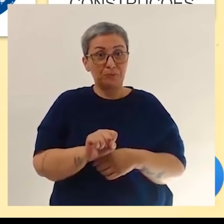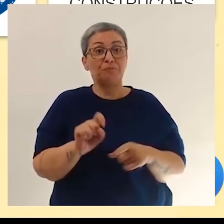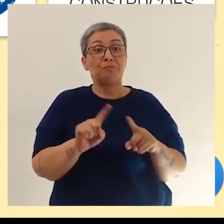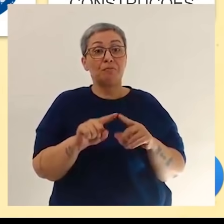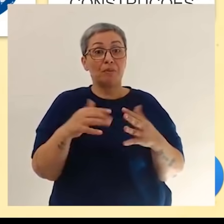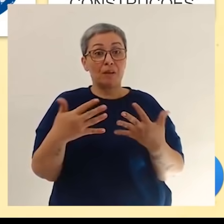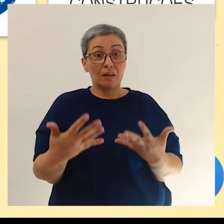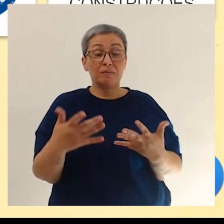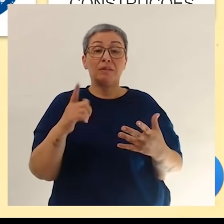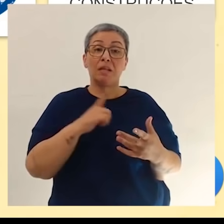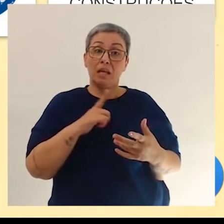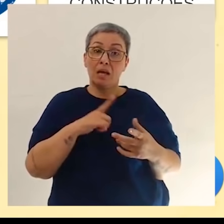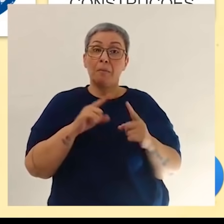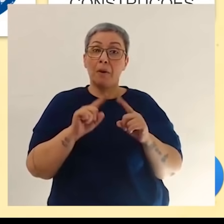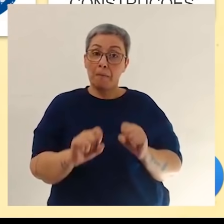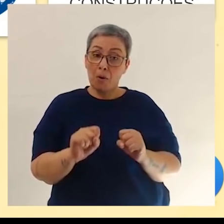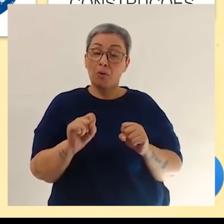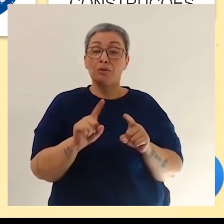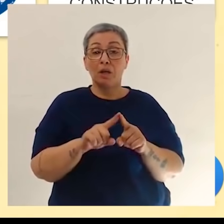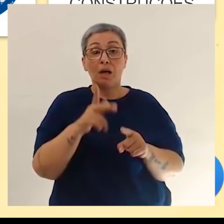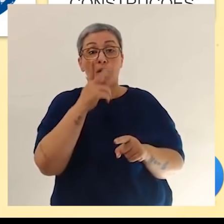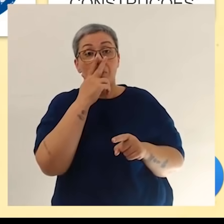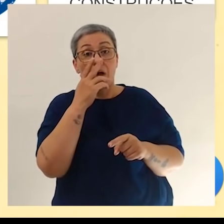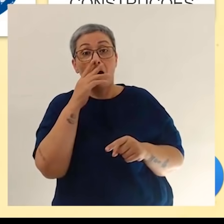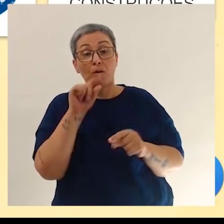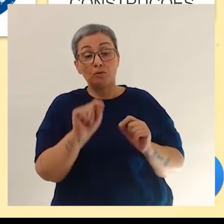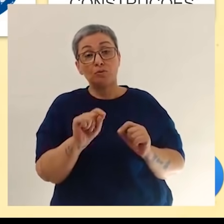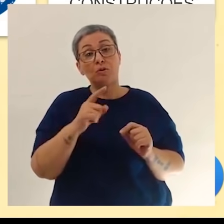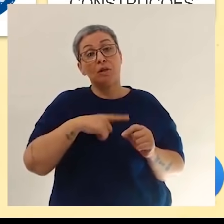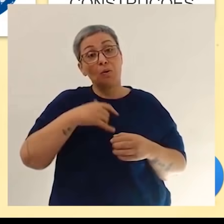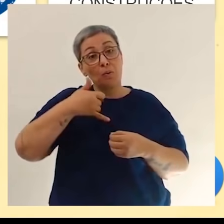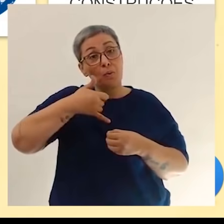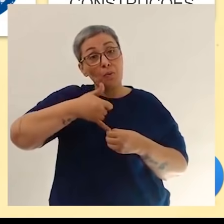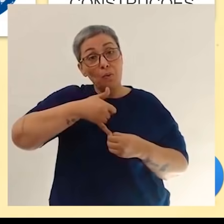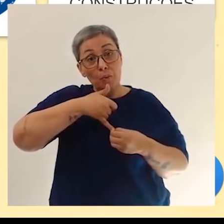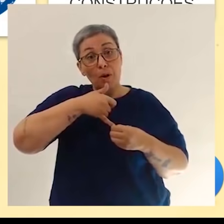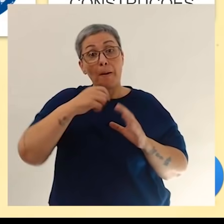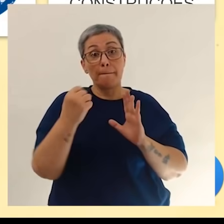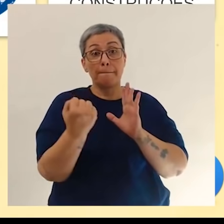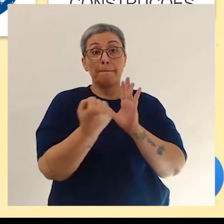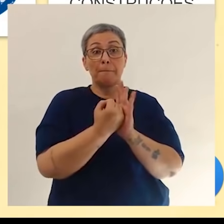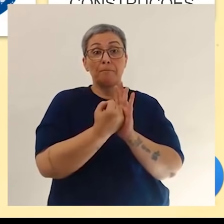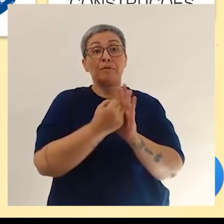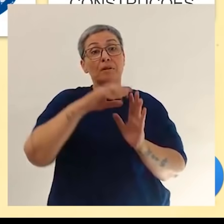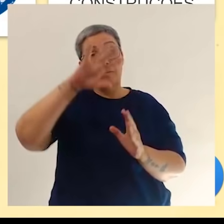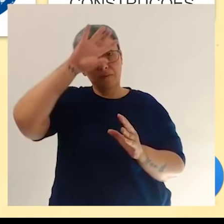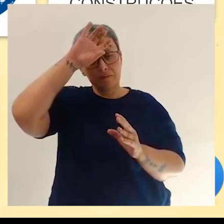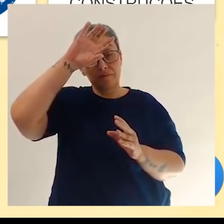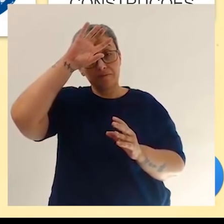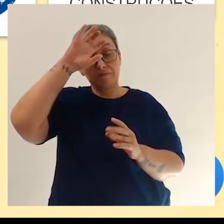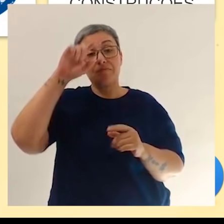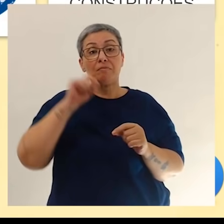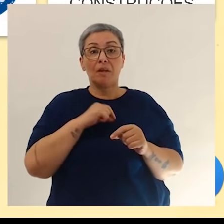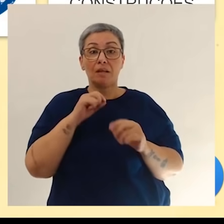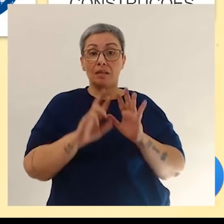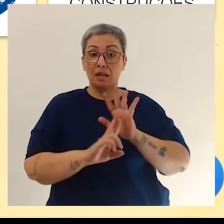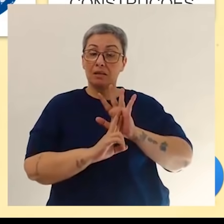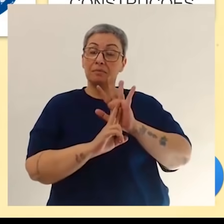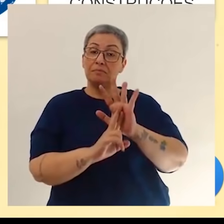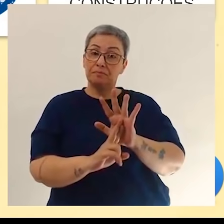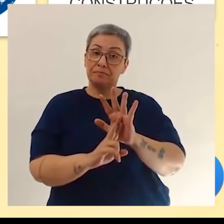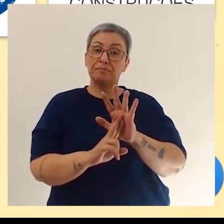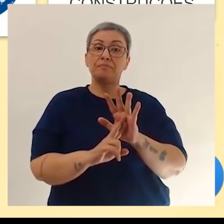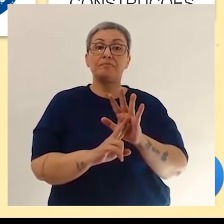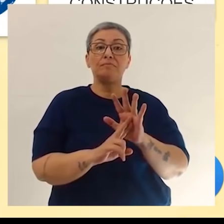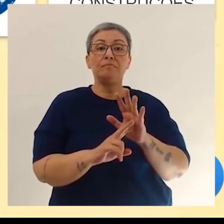sul. Então, nós também podemos considerar aqui o chimarrão como um marco de memória que